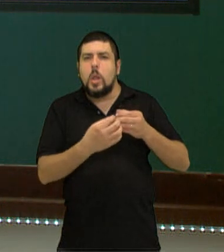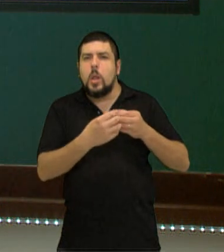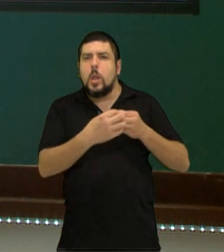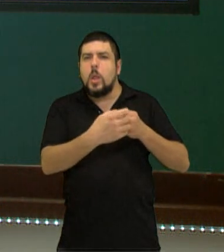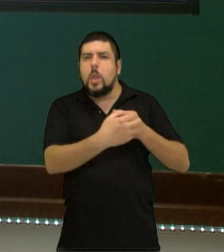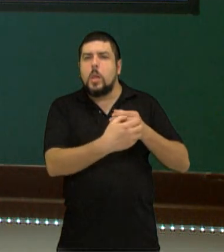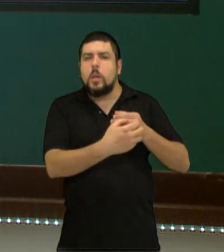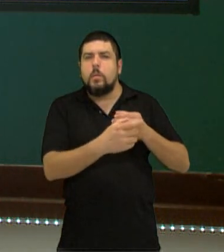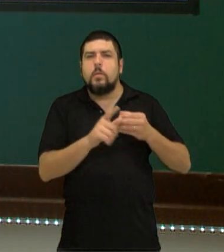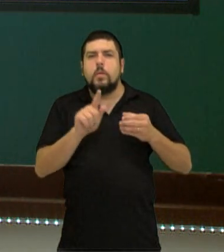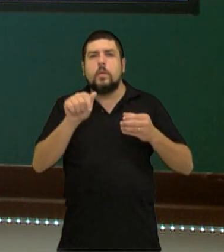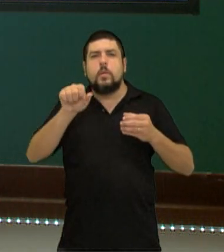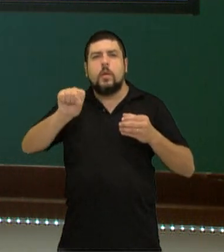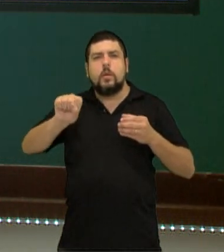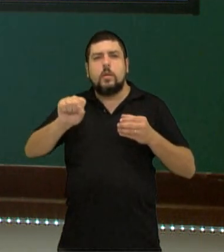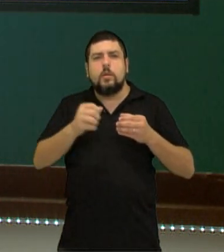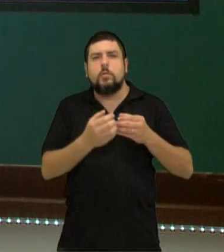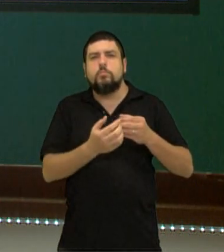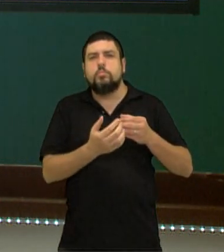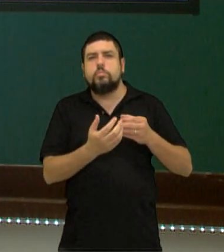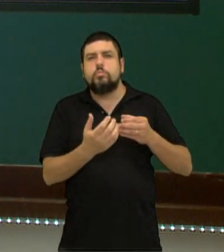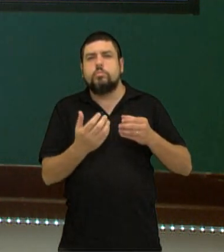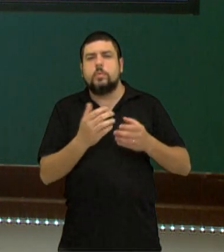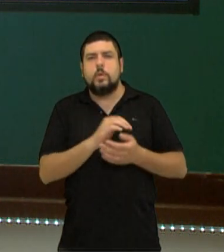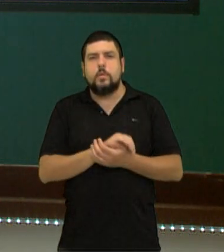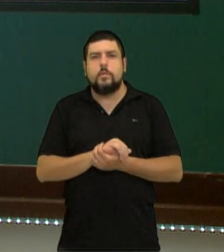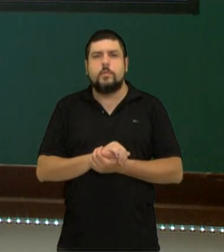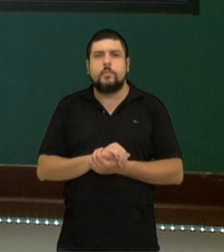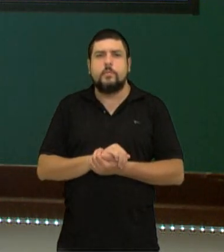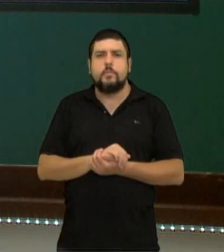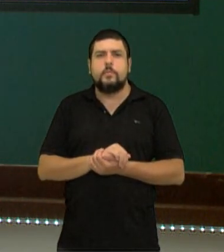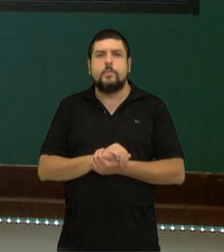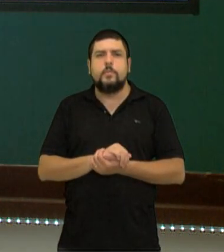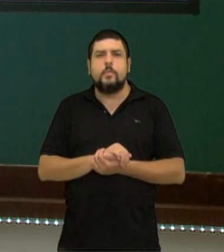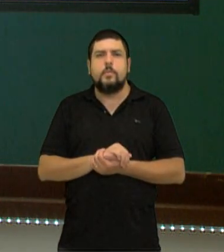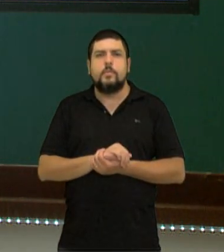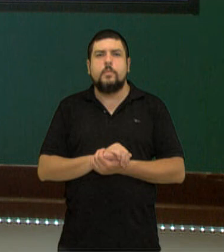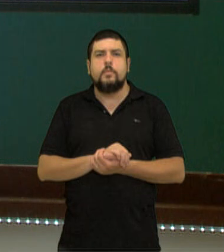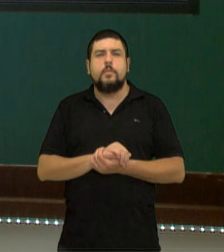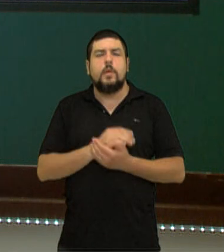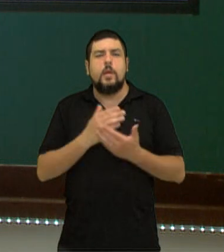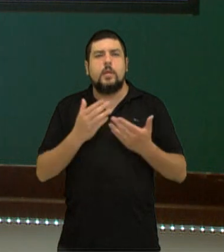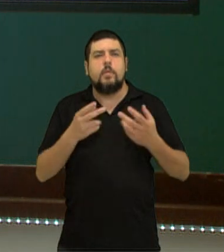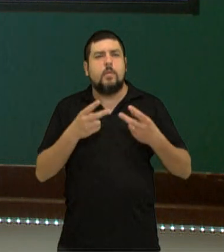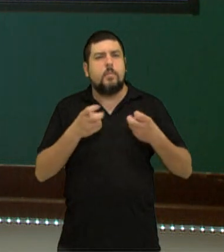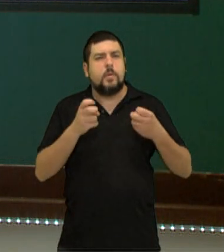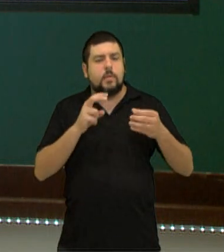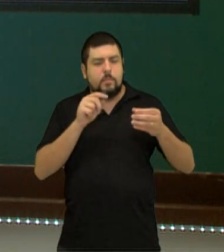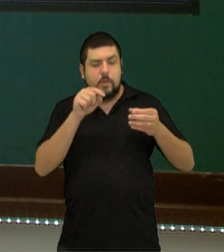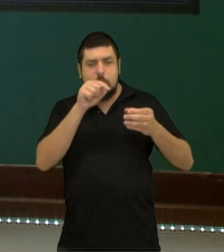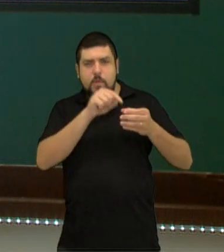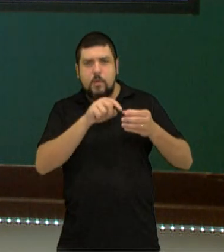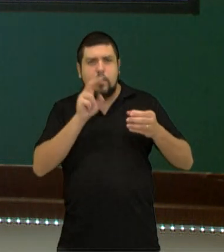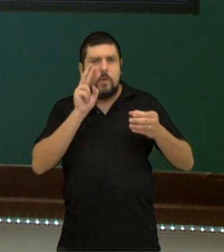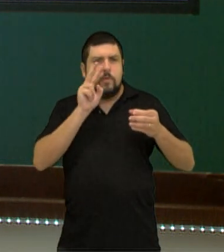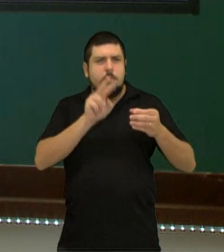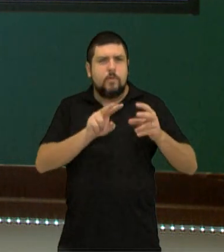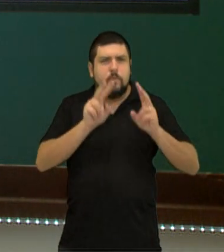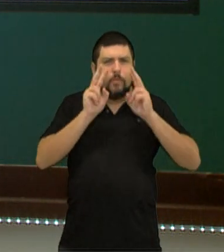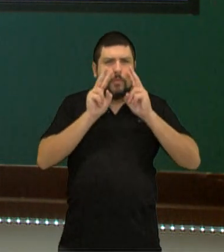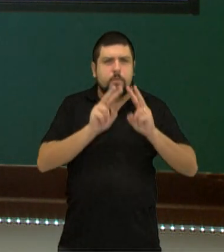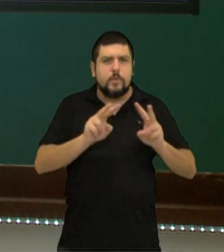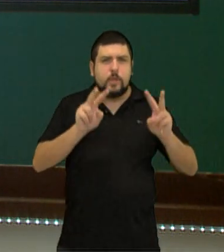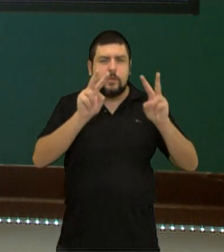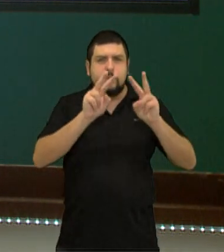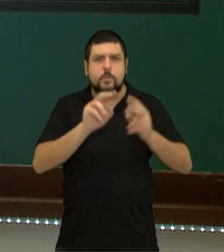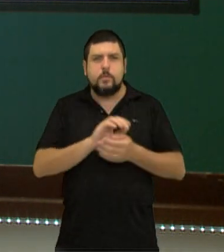nessa água, que está no terceiro estado. Então, observem visualmente. Eu